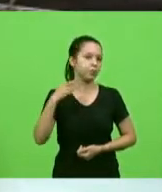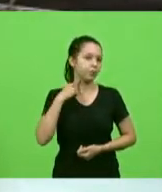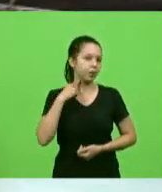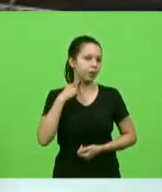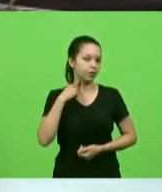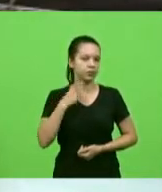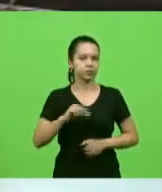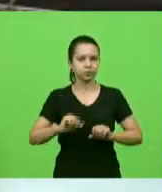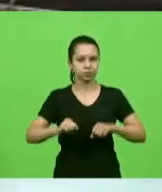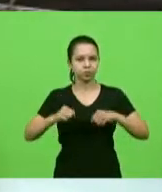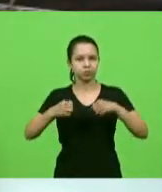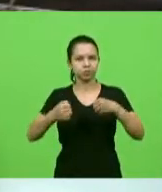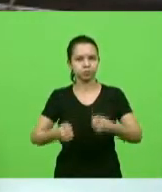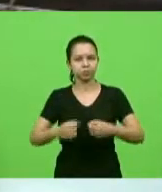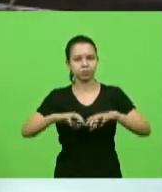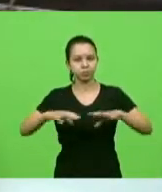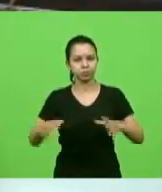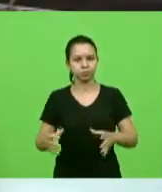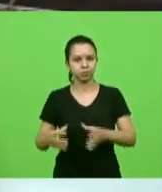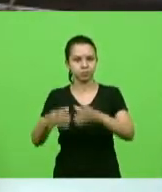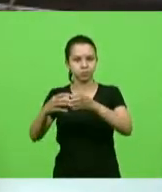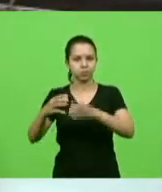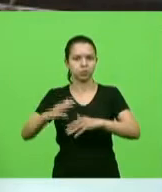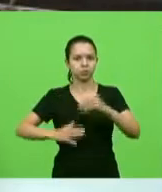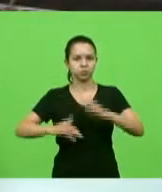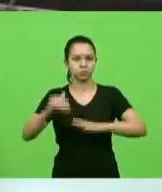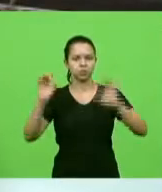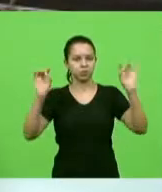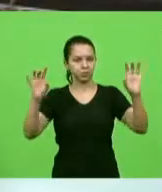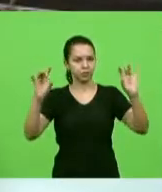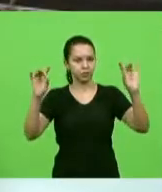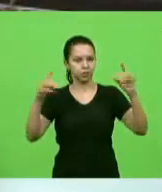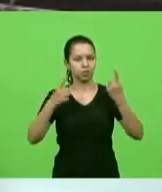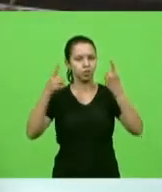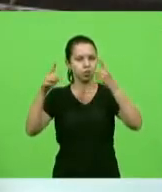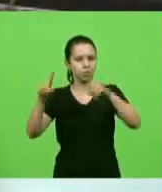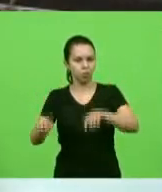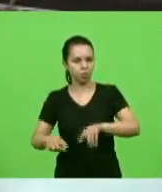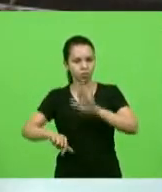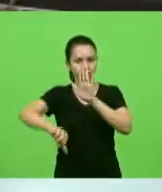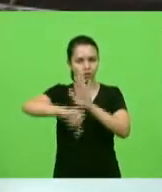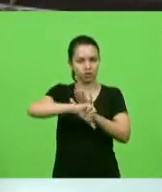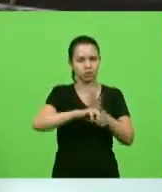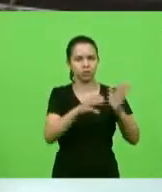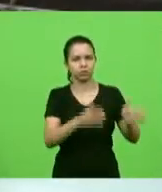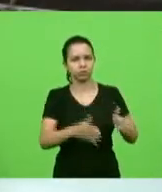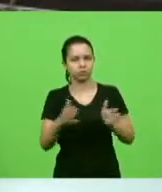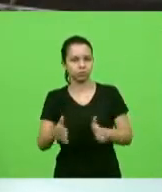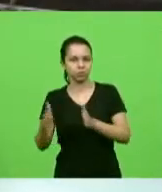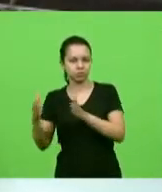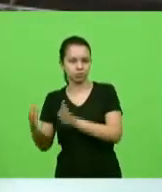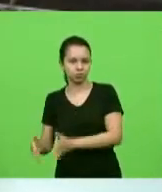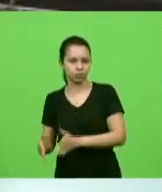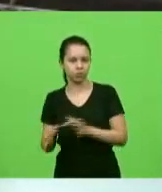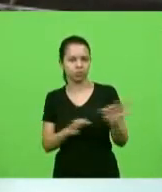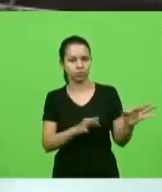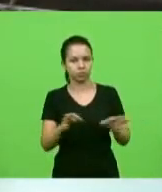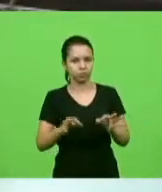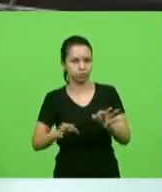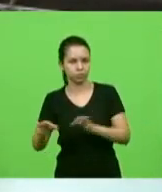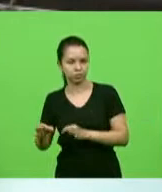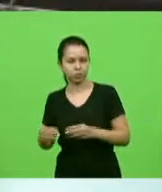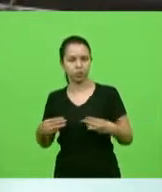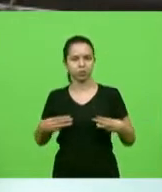uma força-tarefa envolvendo o Grupo de Atuação Especial no Combate ao Crime Organizado, coordenados pelo